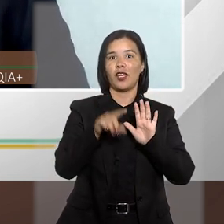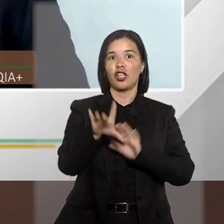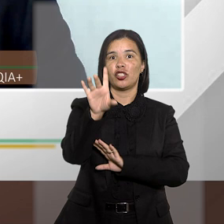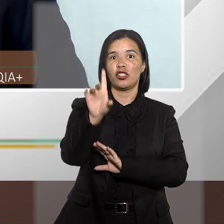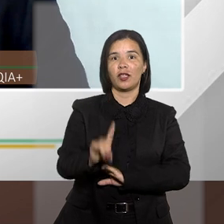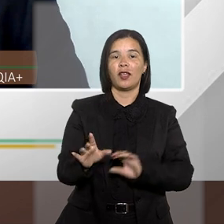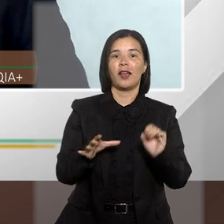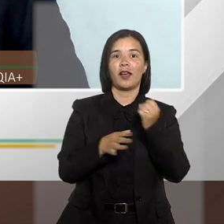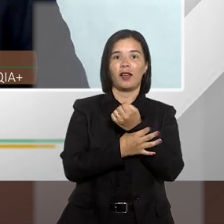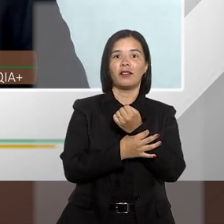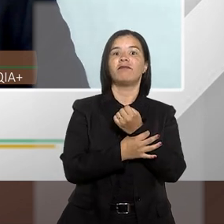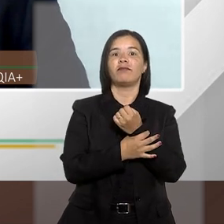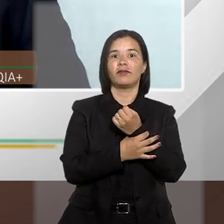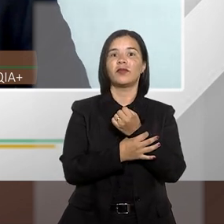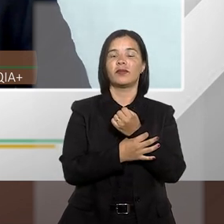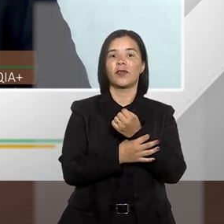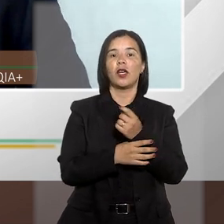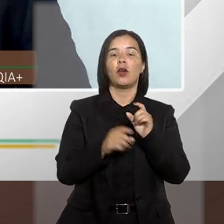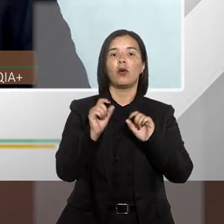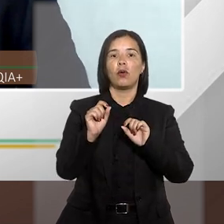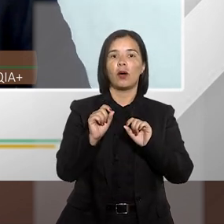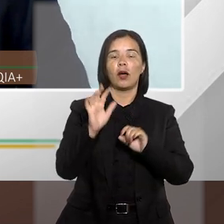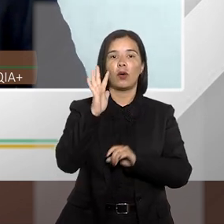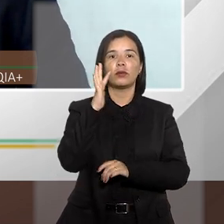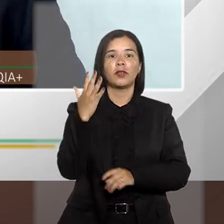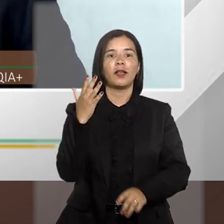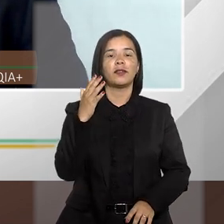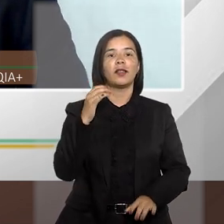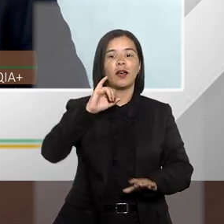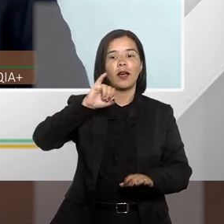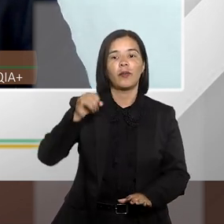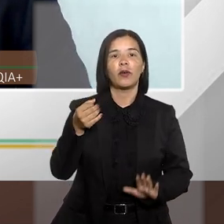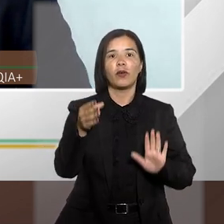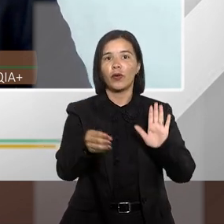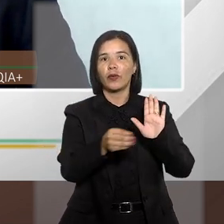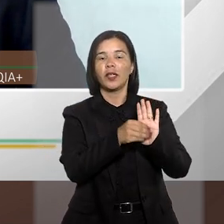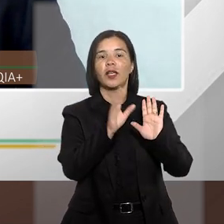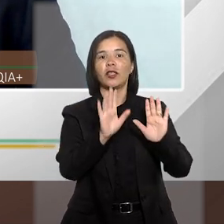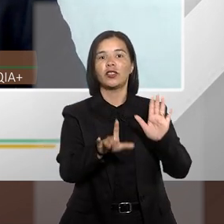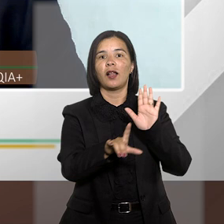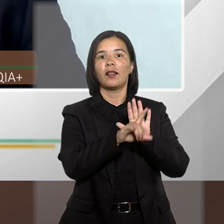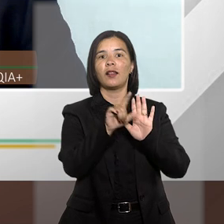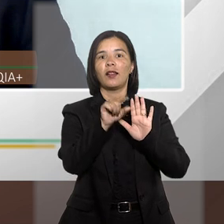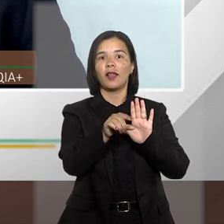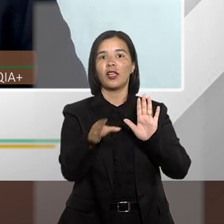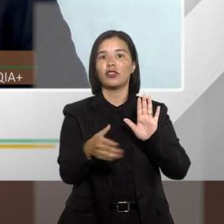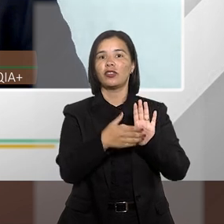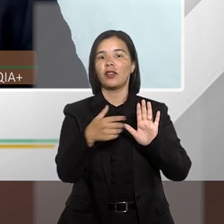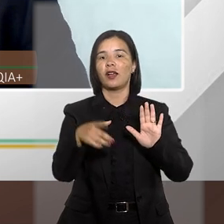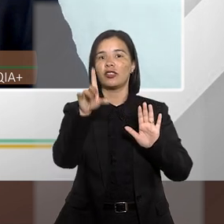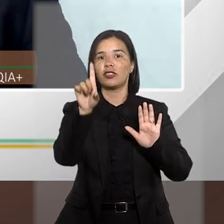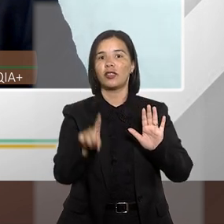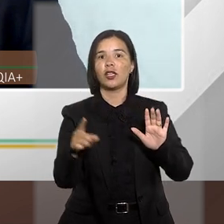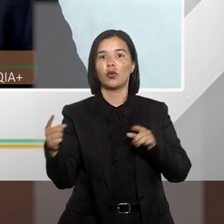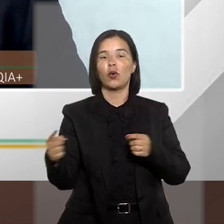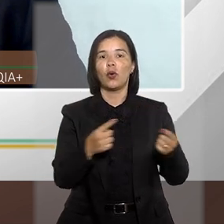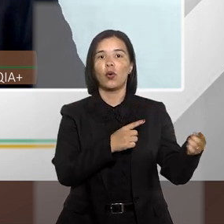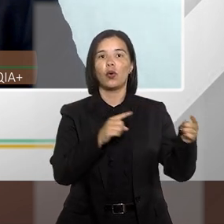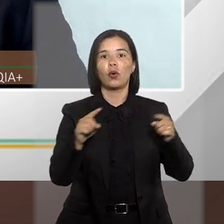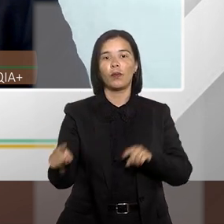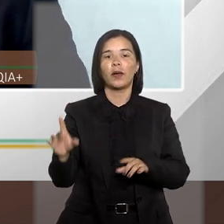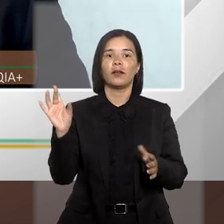direito está garantido para determinado segmento, isso é aproveitado por segmentos reacionários para retirar direitos ou para combater